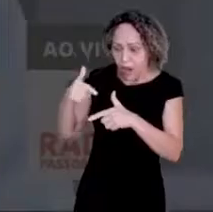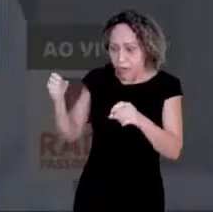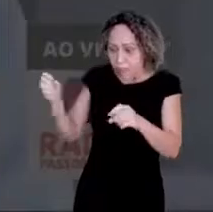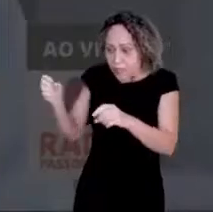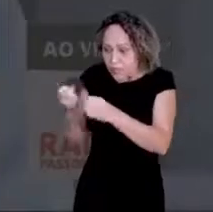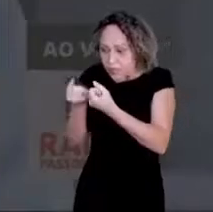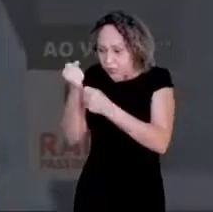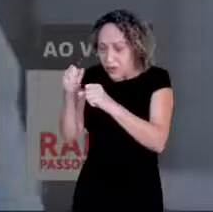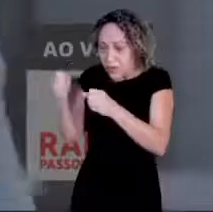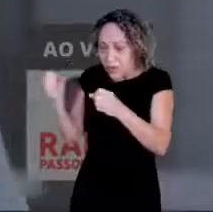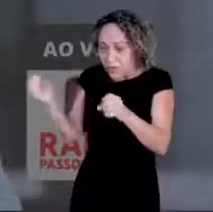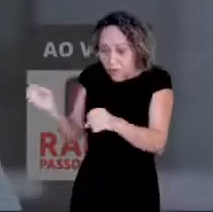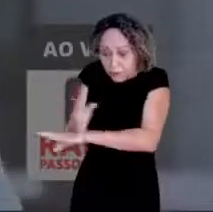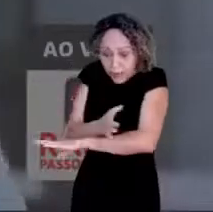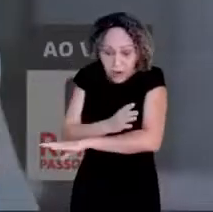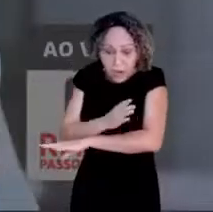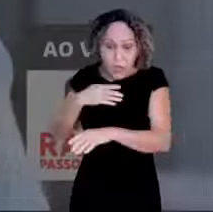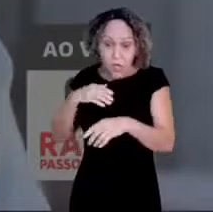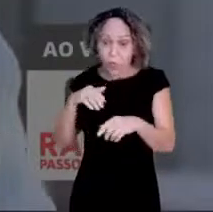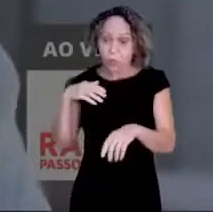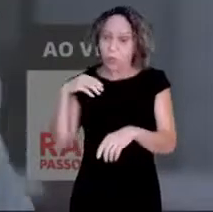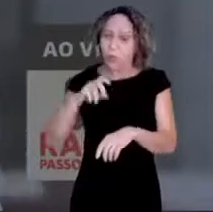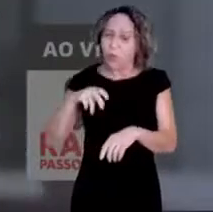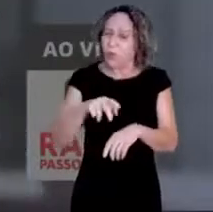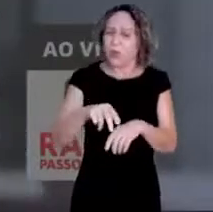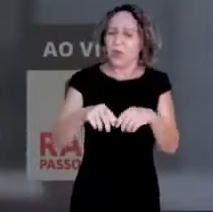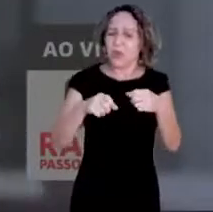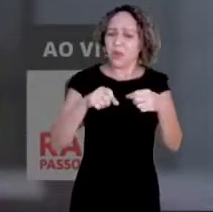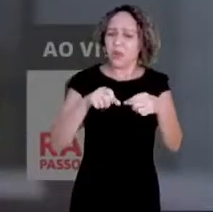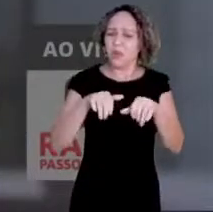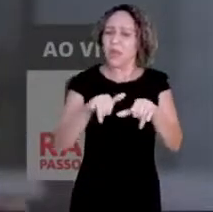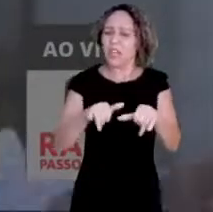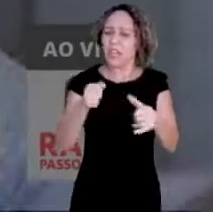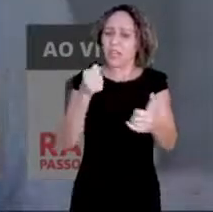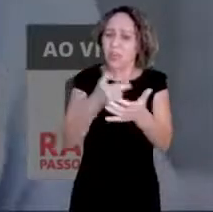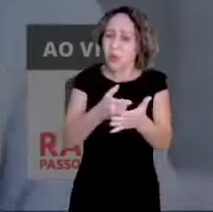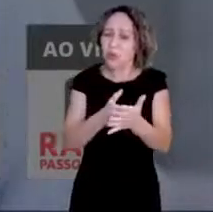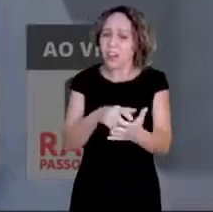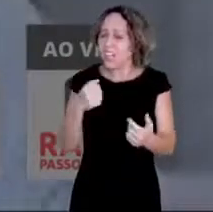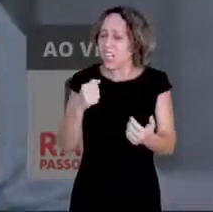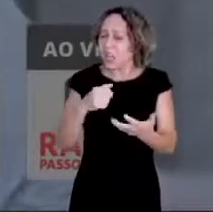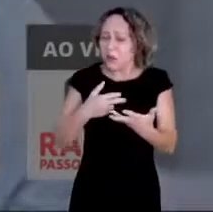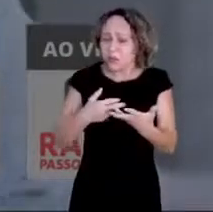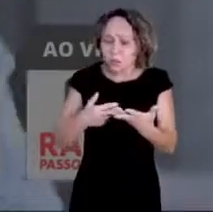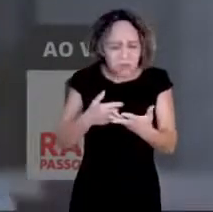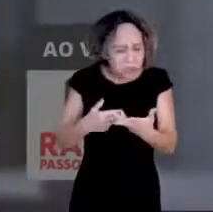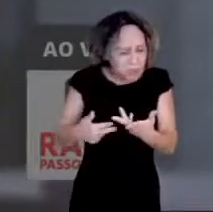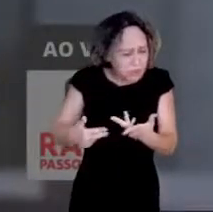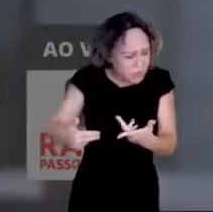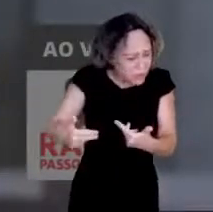meio carrinho. Eu comprava carne, eu comprava um quilo de carne por semana, hoje eu compro